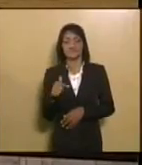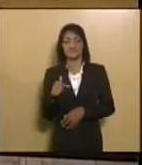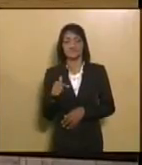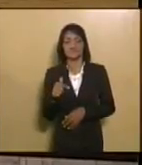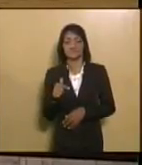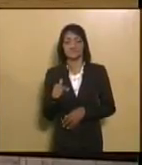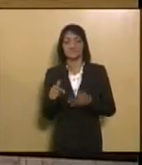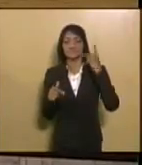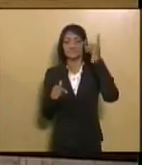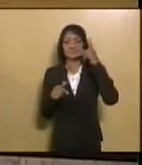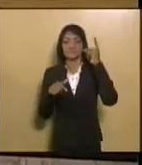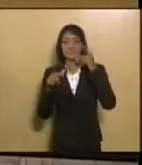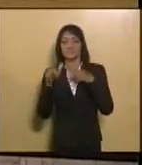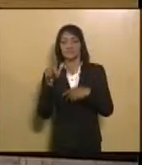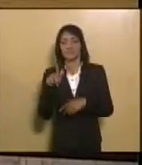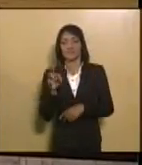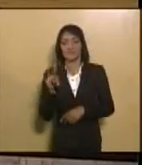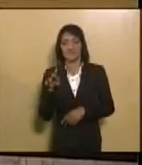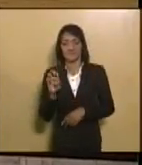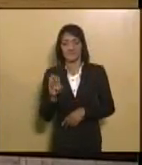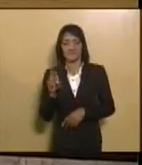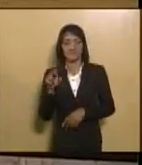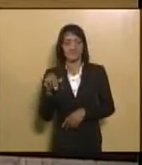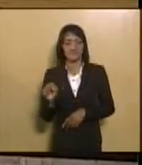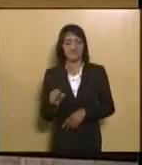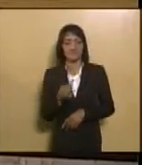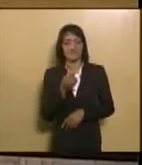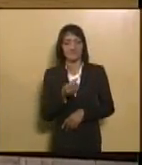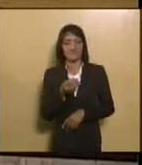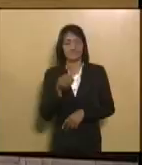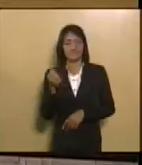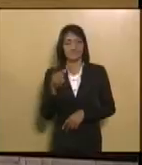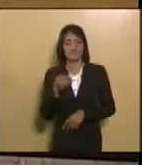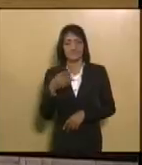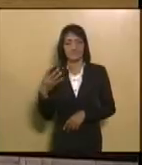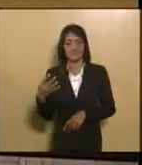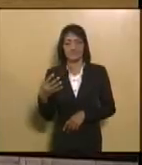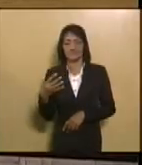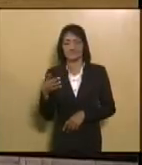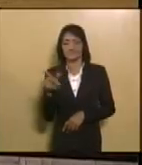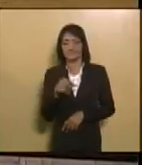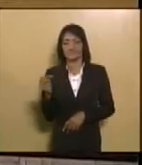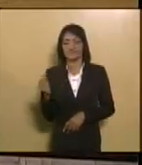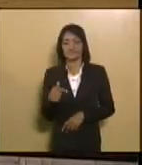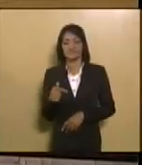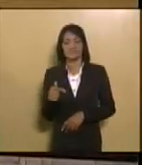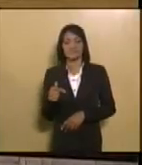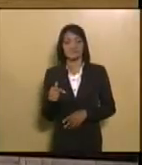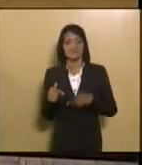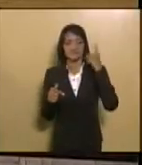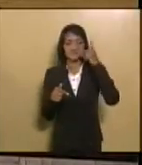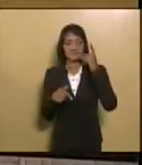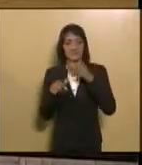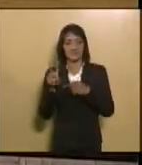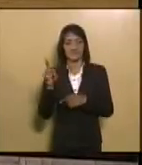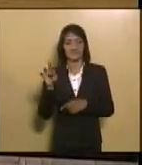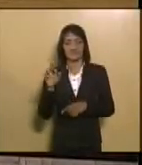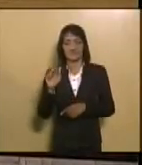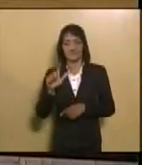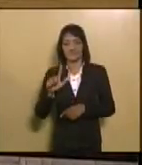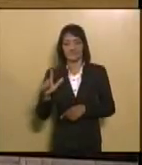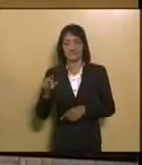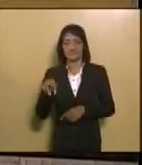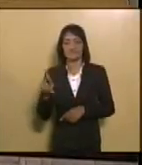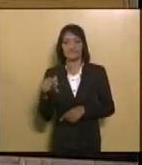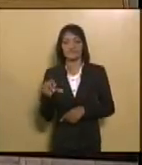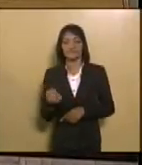603/2017, do deputado Gorete Reis. Requerimento número 604/2017. Eu tenho deputado Vanderbal Marinho. Requerimento número